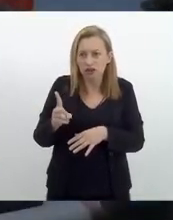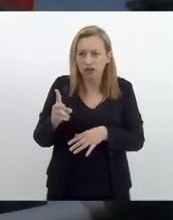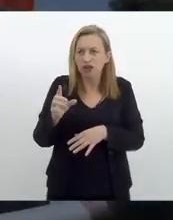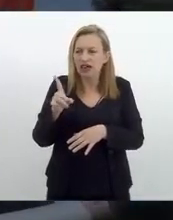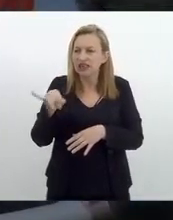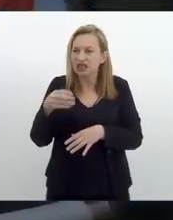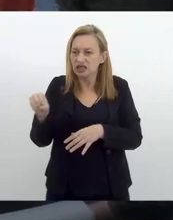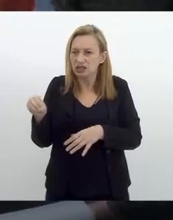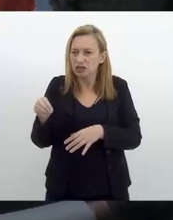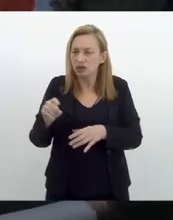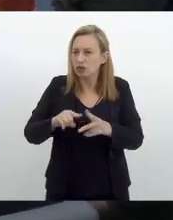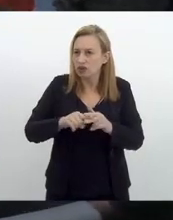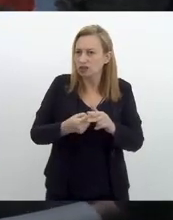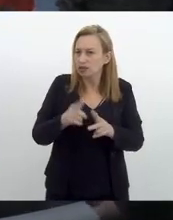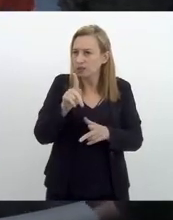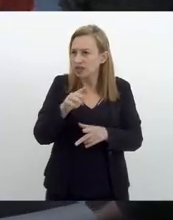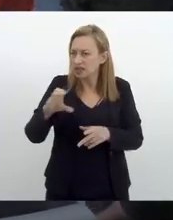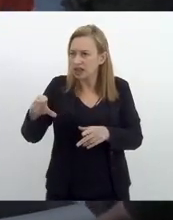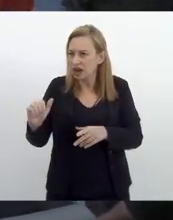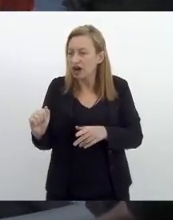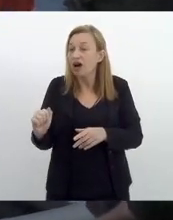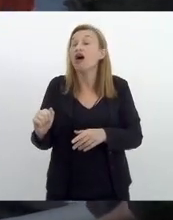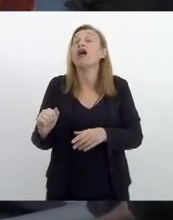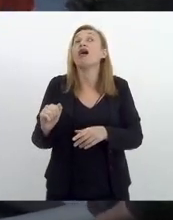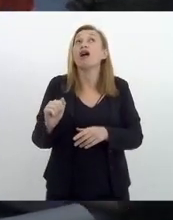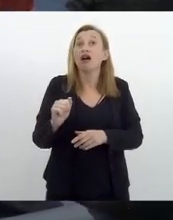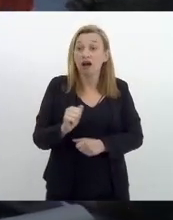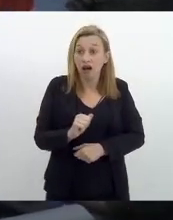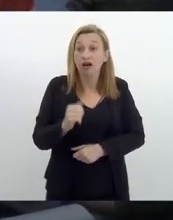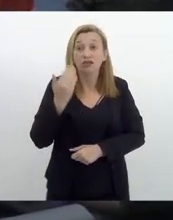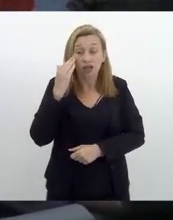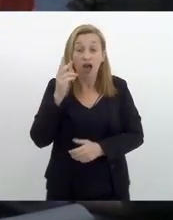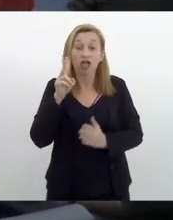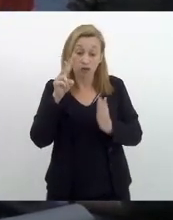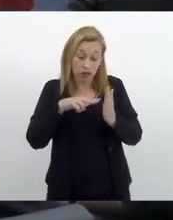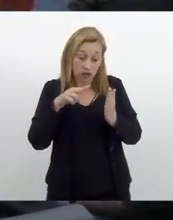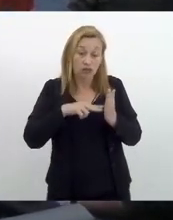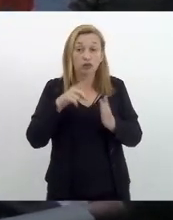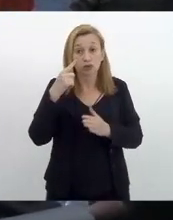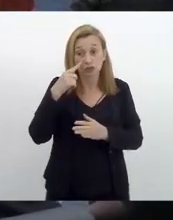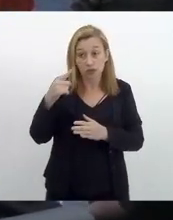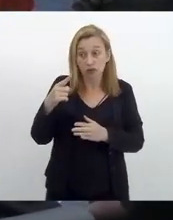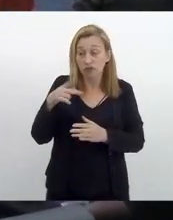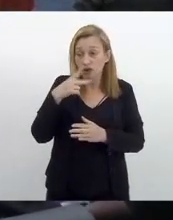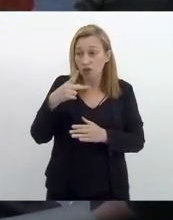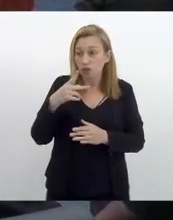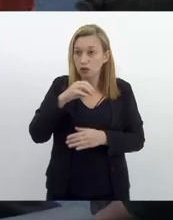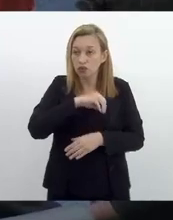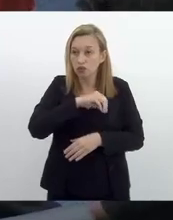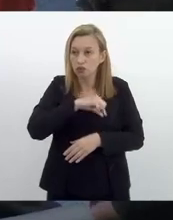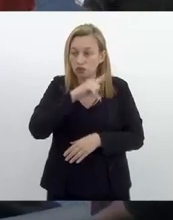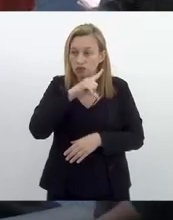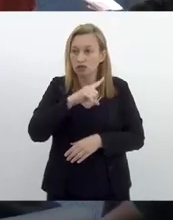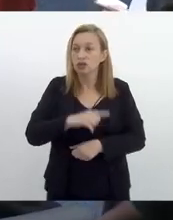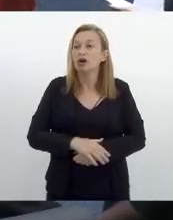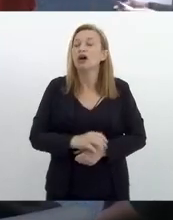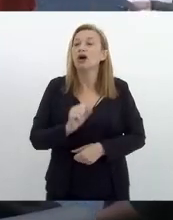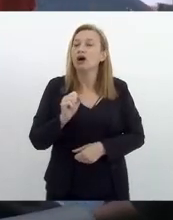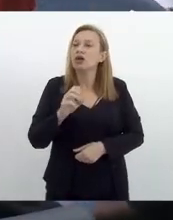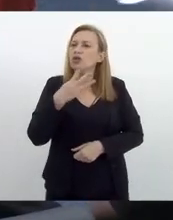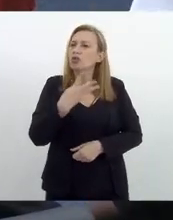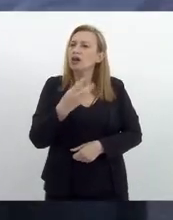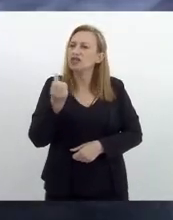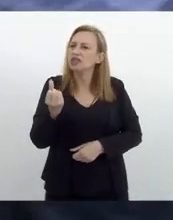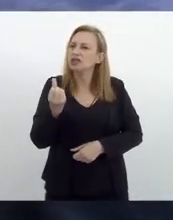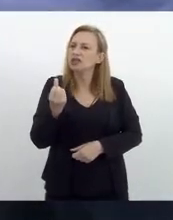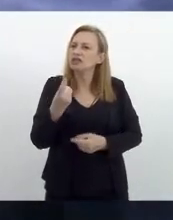IPCA é a adesão. Ah, tá. Que eu li aqui quando a Vossa Excelência falou do aumento. Ah, é? O 46,